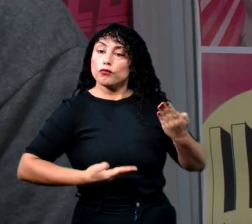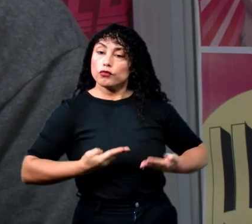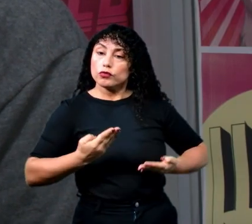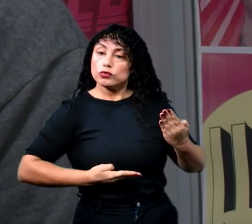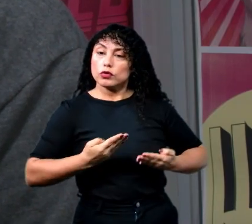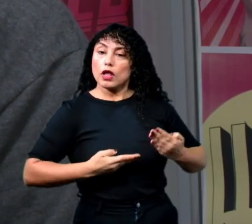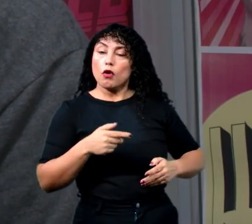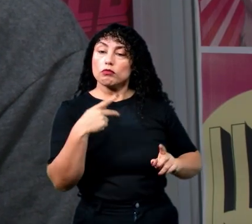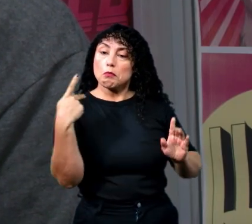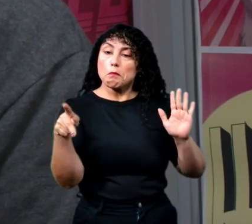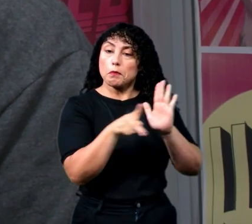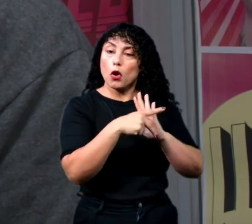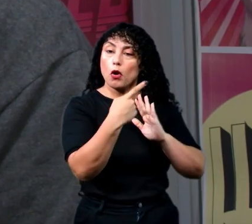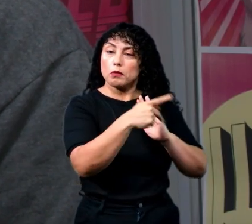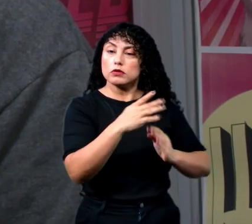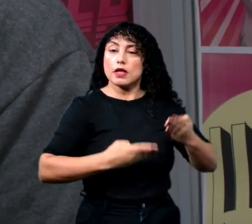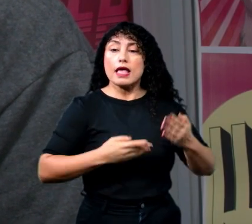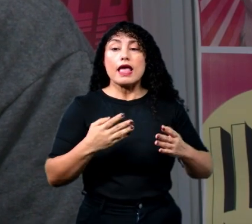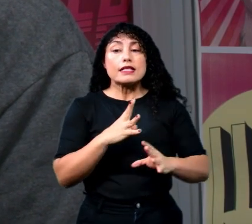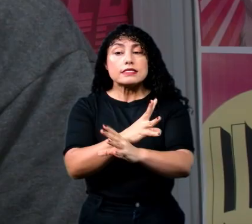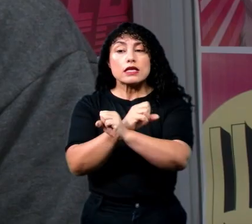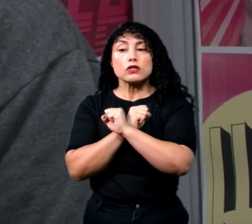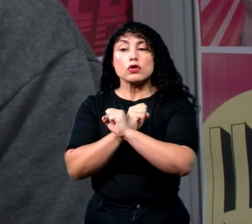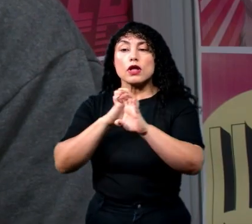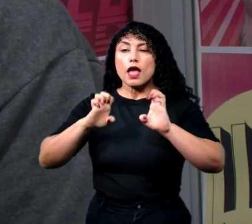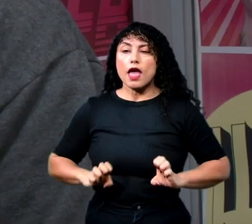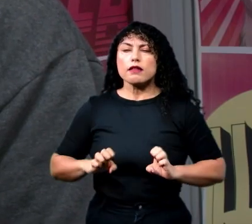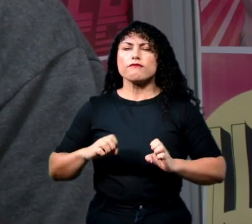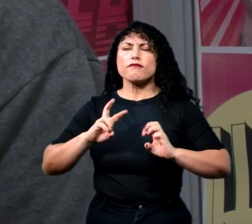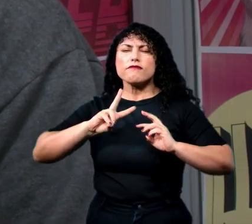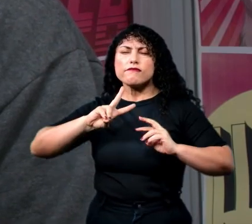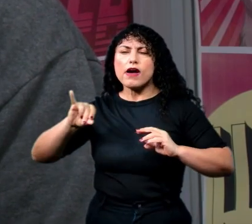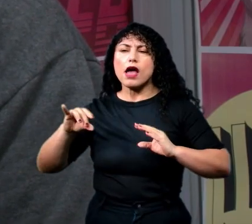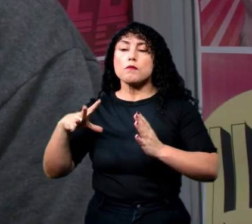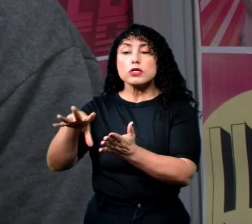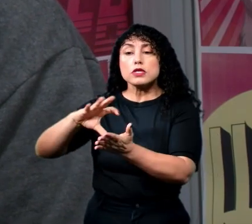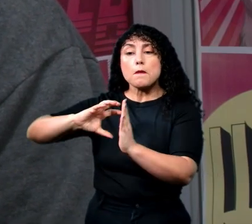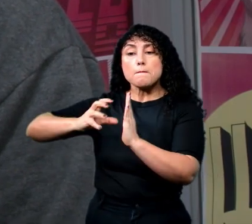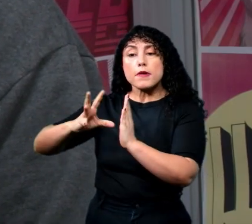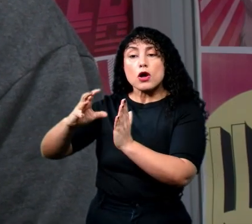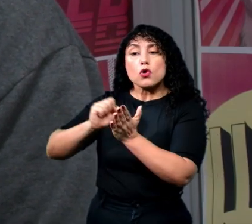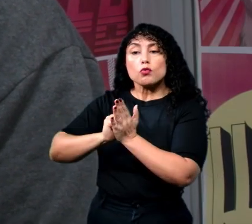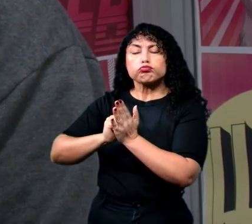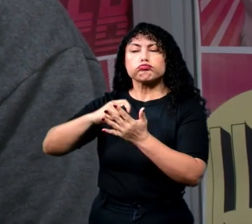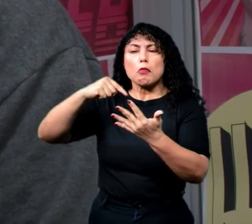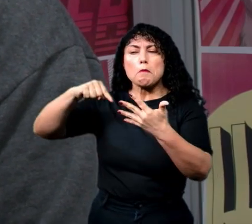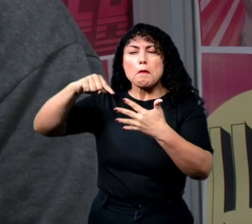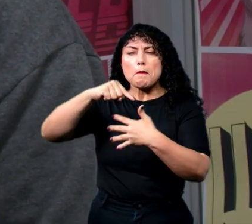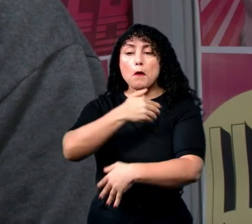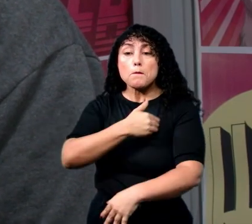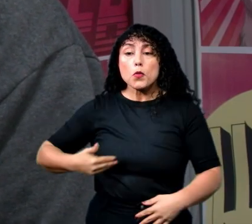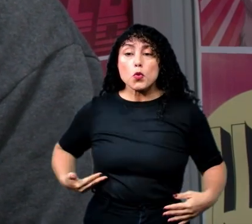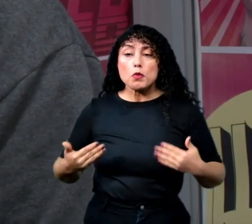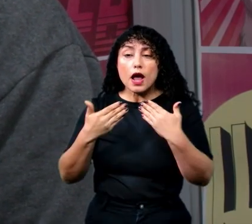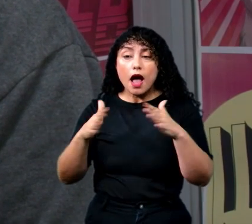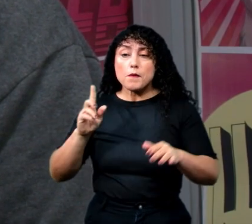E aí, também, essa censura ética vai para um banco de sanções da Comissão de Ética Pública, que ela é a nossa, vamos